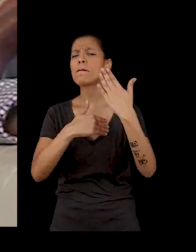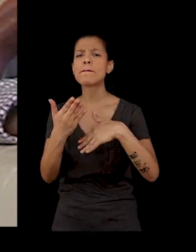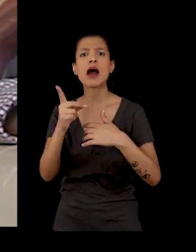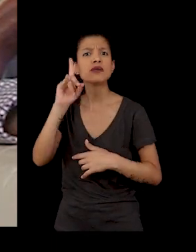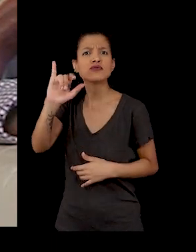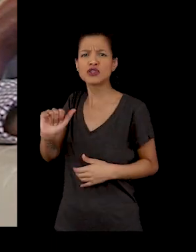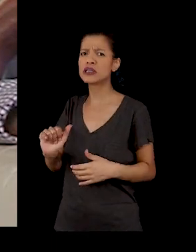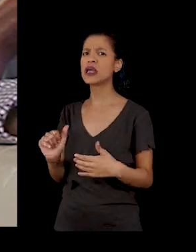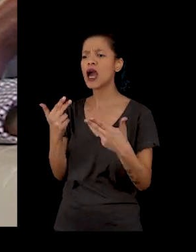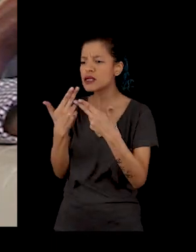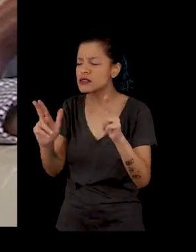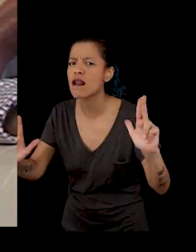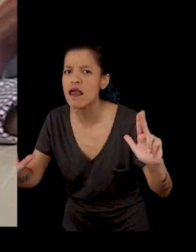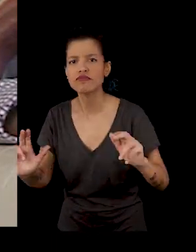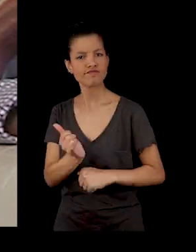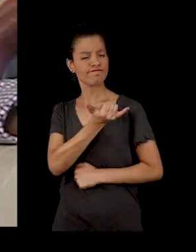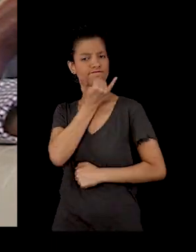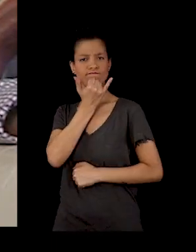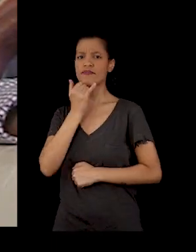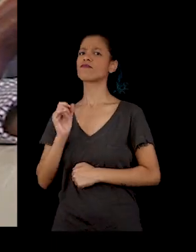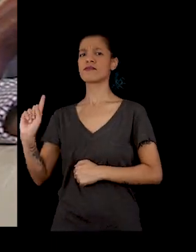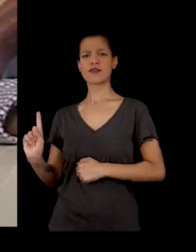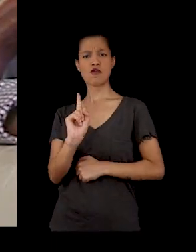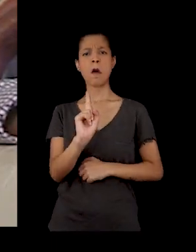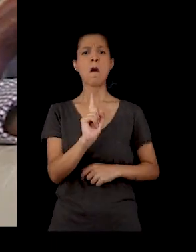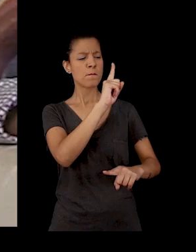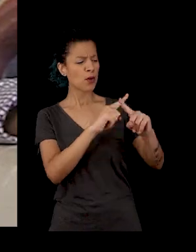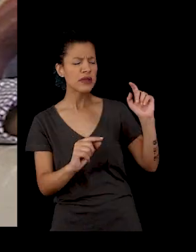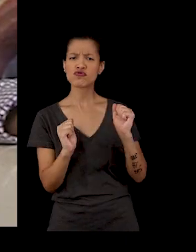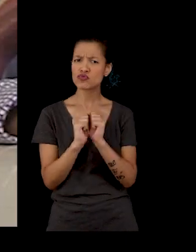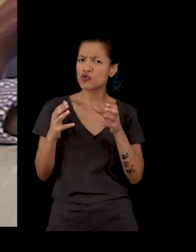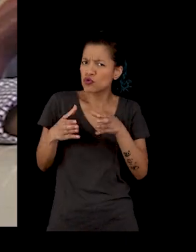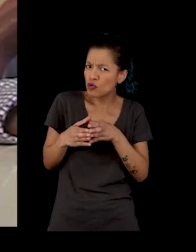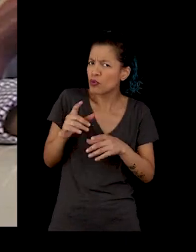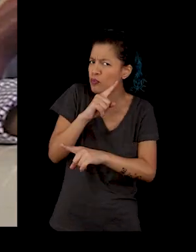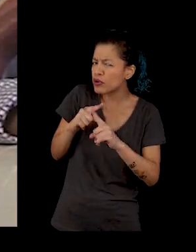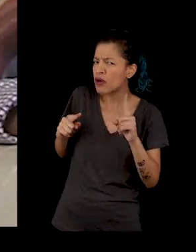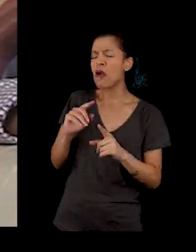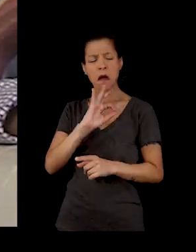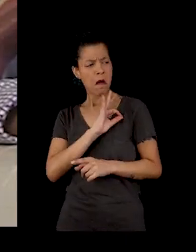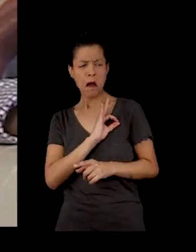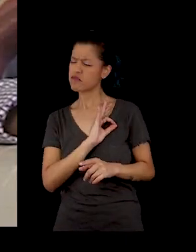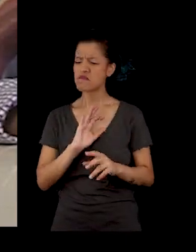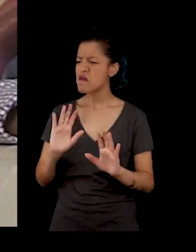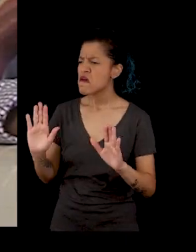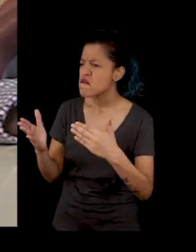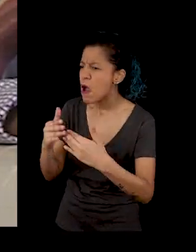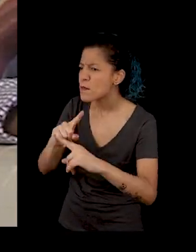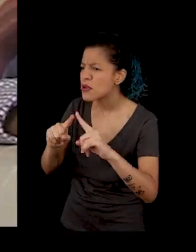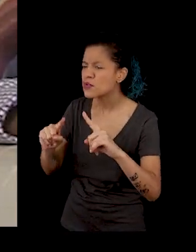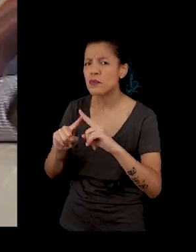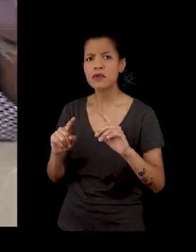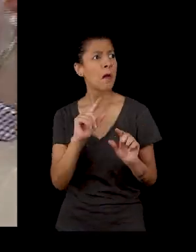estreia, chegou um censor com policiais e tal, interditou o espetáculo e tal. E ninguém sabia por